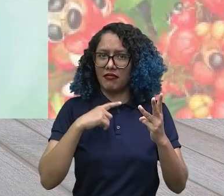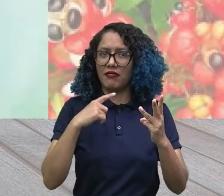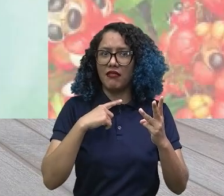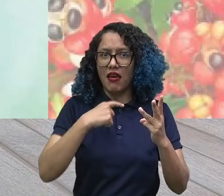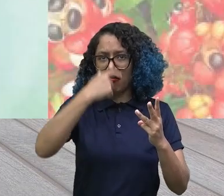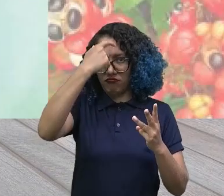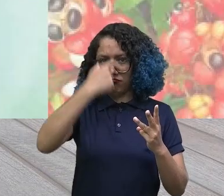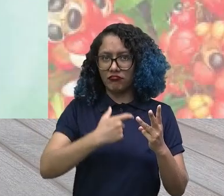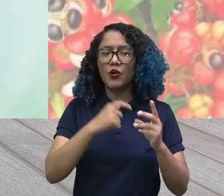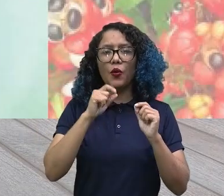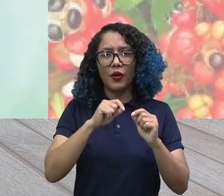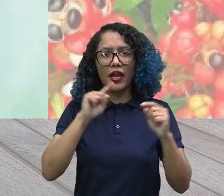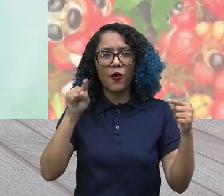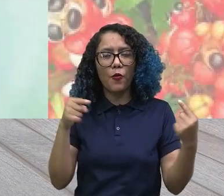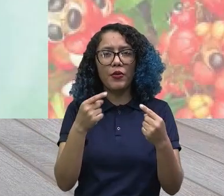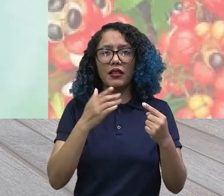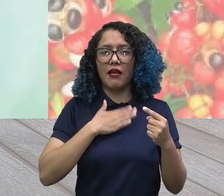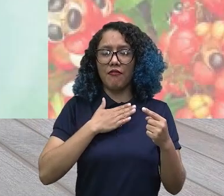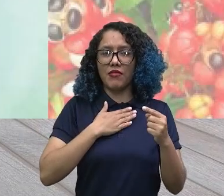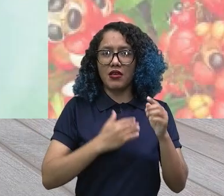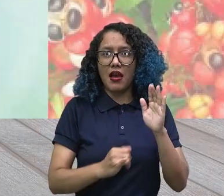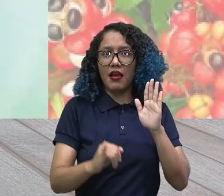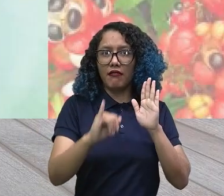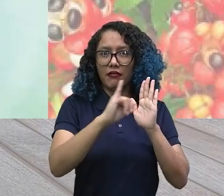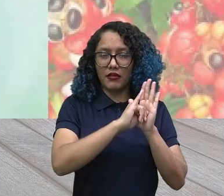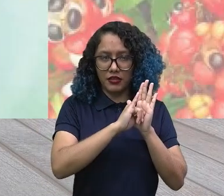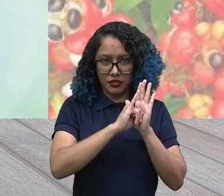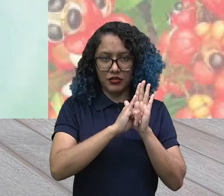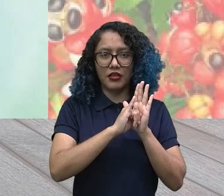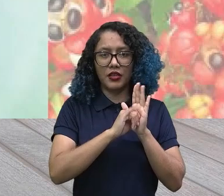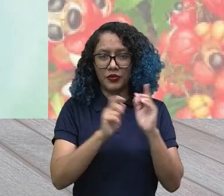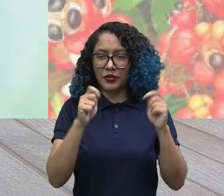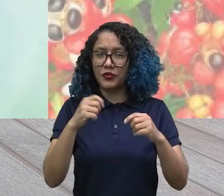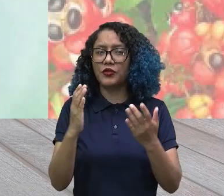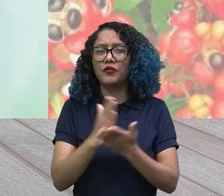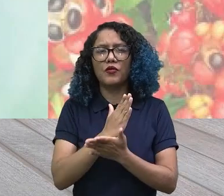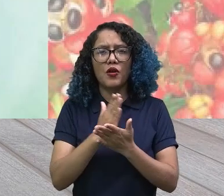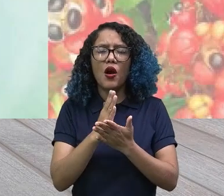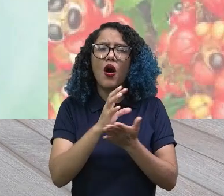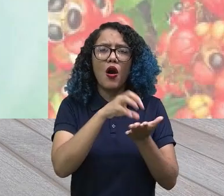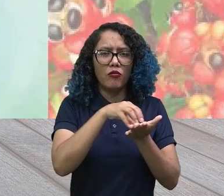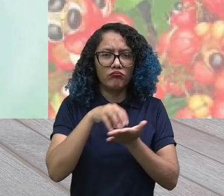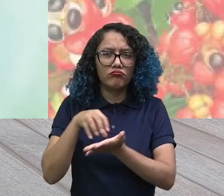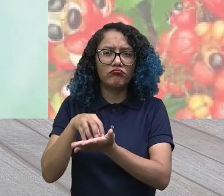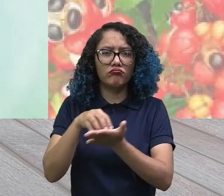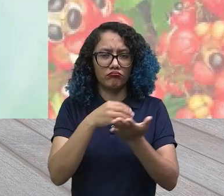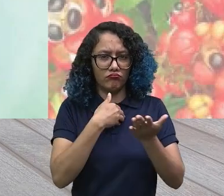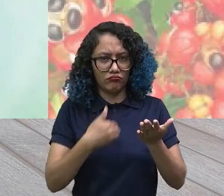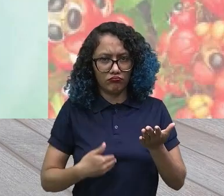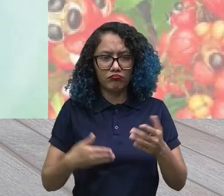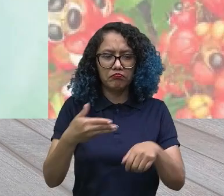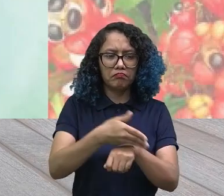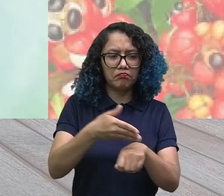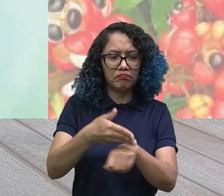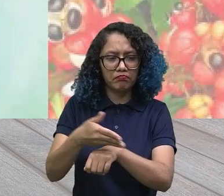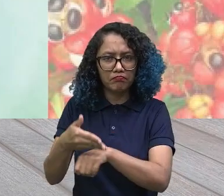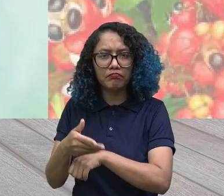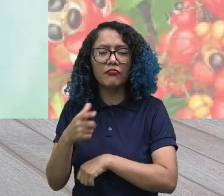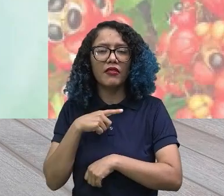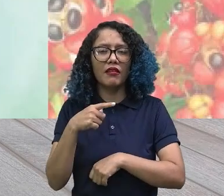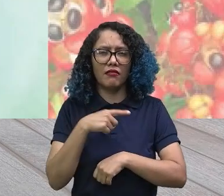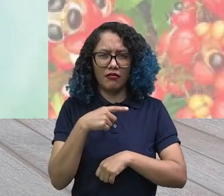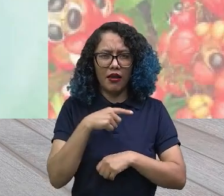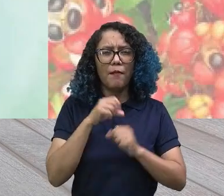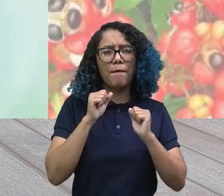mais formal, para ter aí acesso a órgãos públicos, ter acesso a várias situações. E